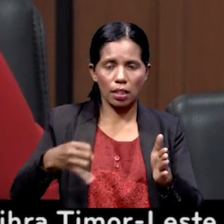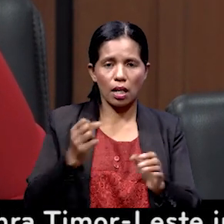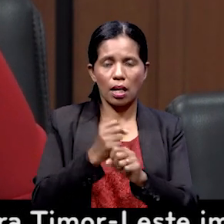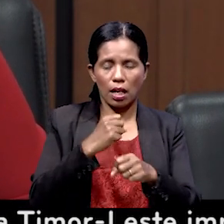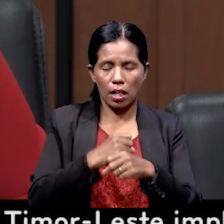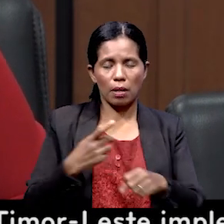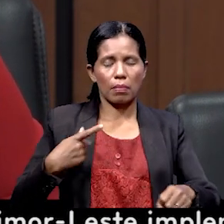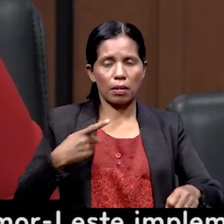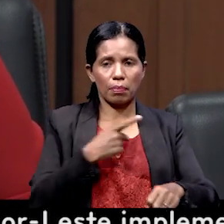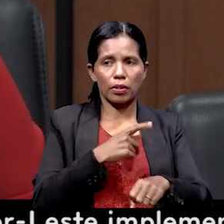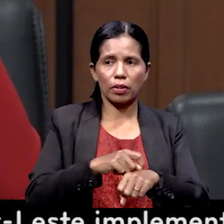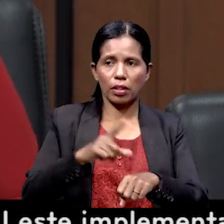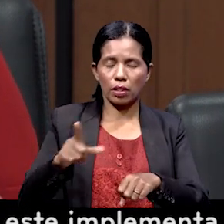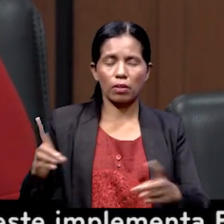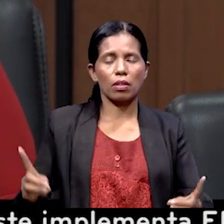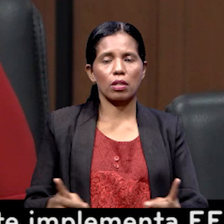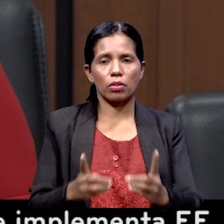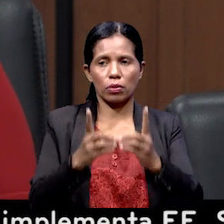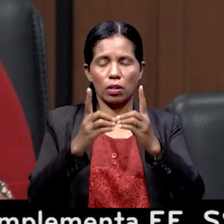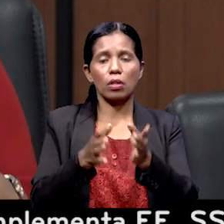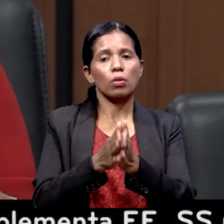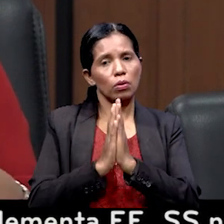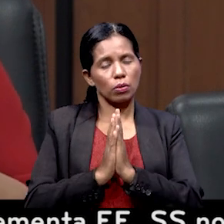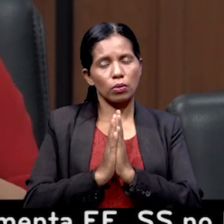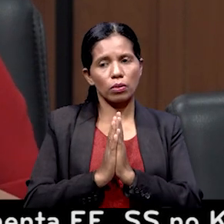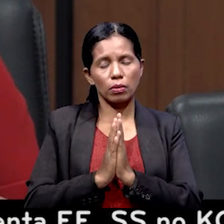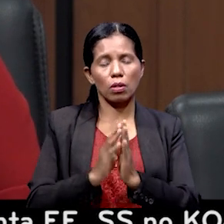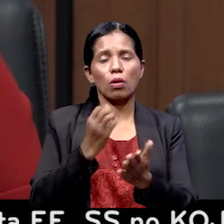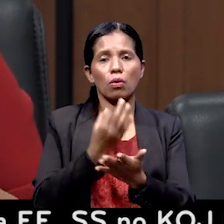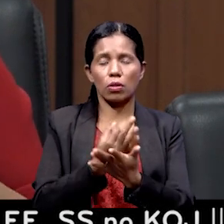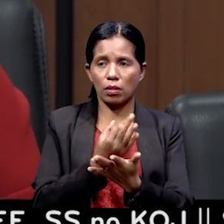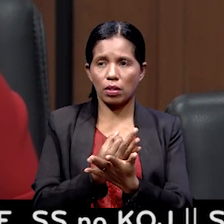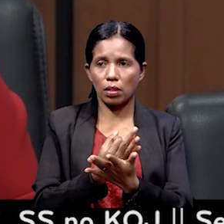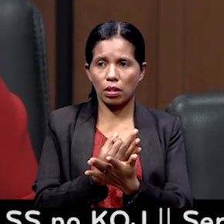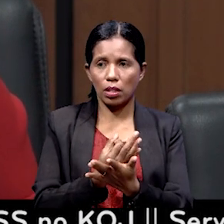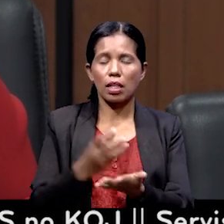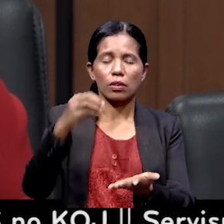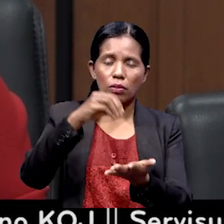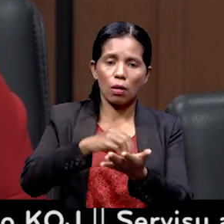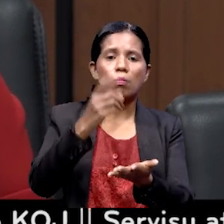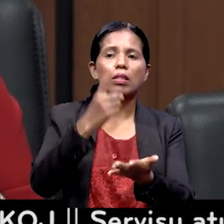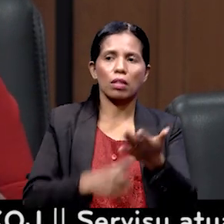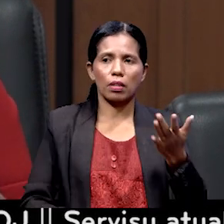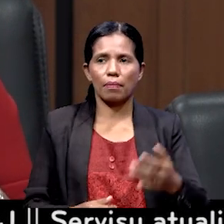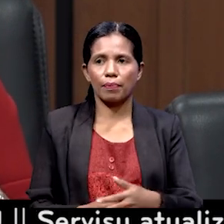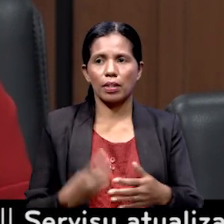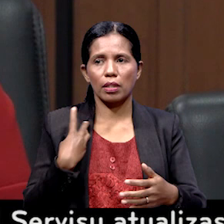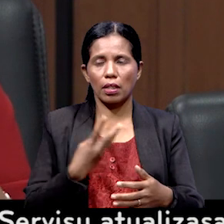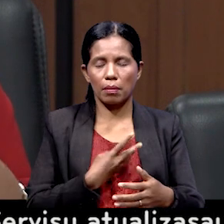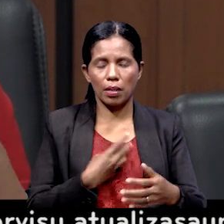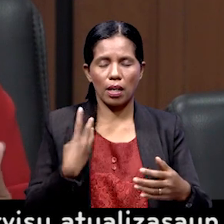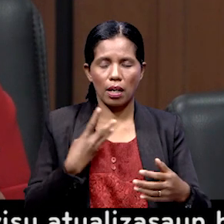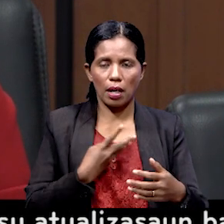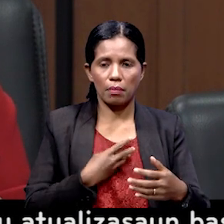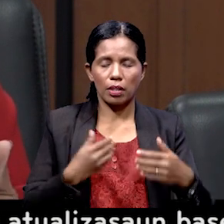para o Parlamento Nacional, onde há audiências, ato russo, Catac, orçamento ser Ney, ato aloca para saída. Também há um dever moral,